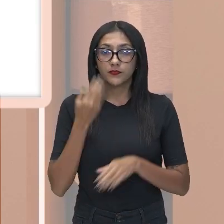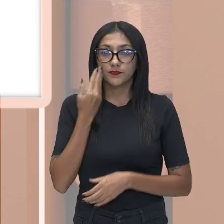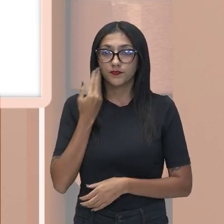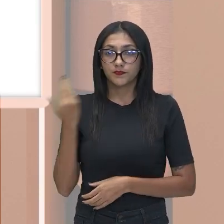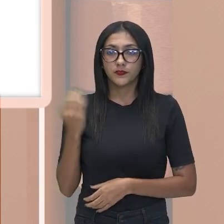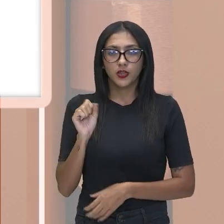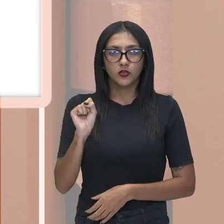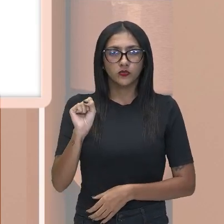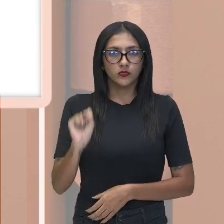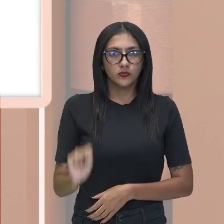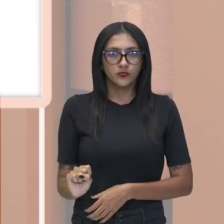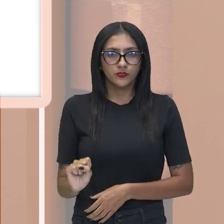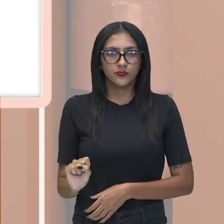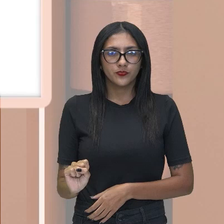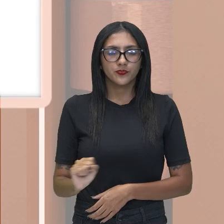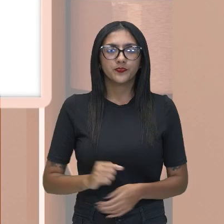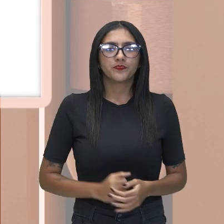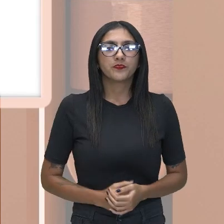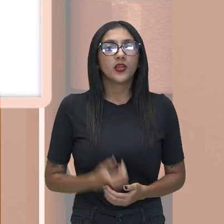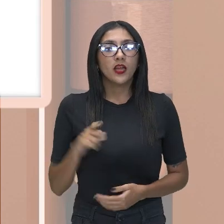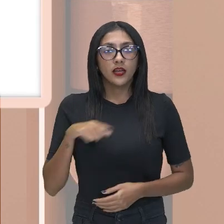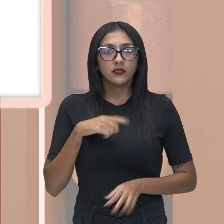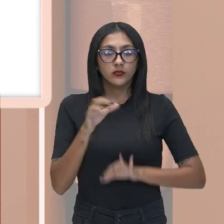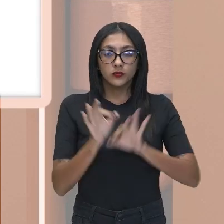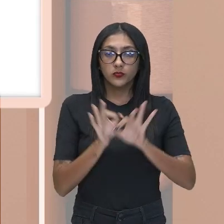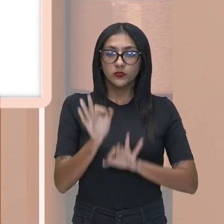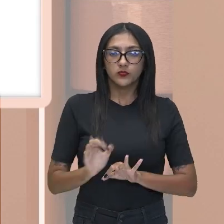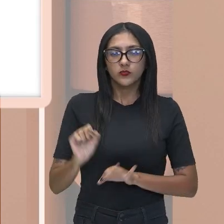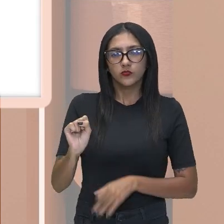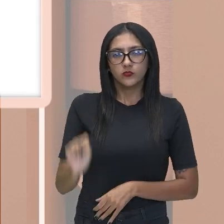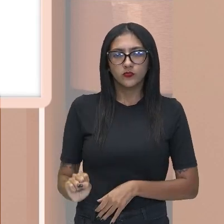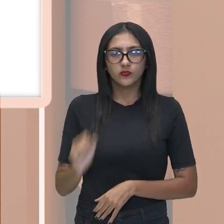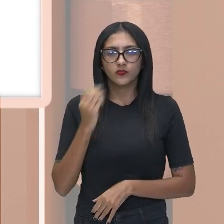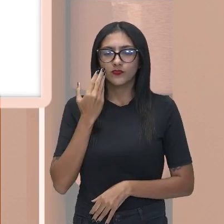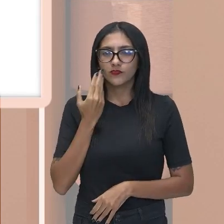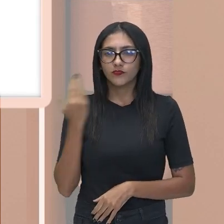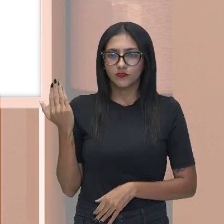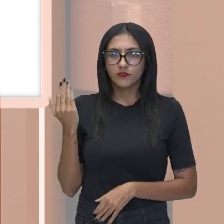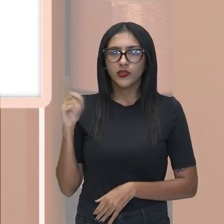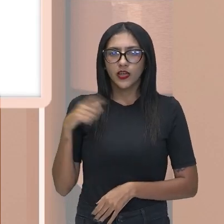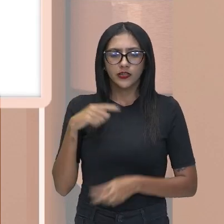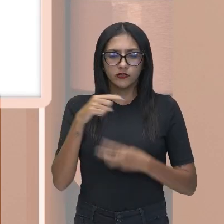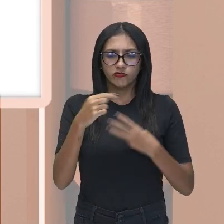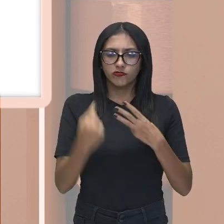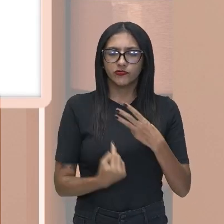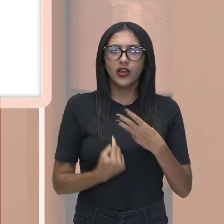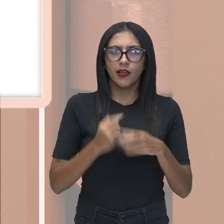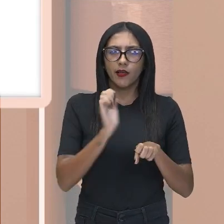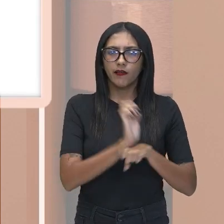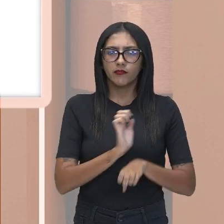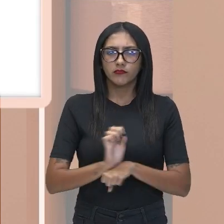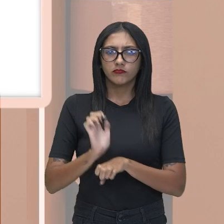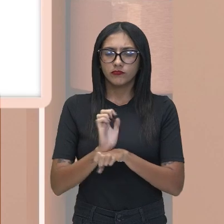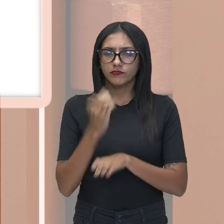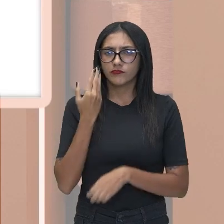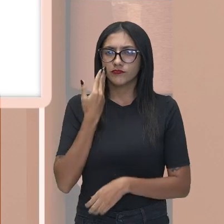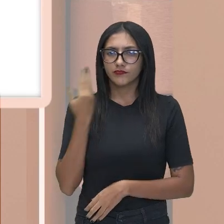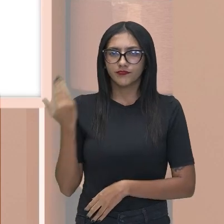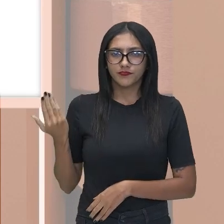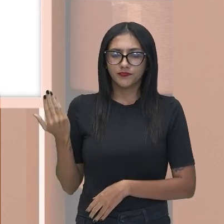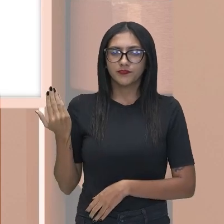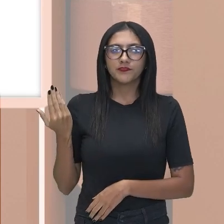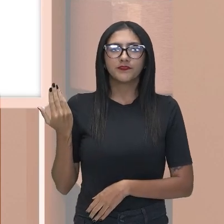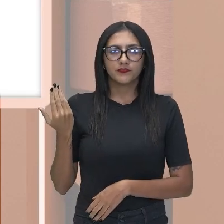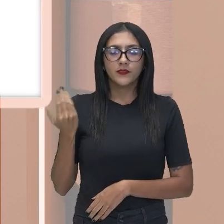a urbanização na região sul, né, compreendendo aí esses 3 estados que vocês podem estar visualizando, ela